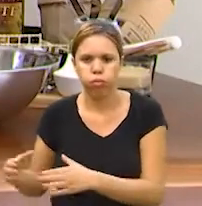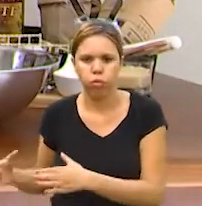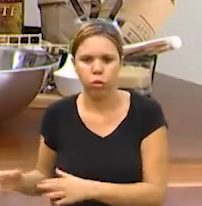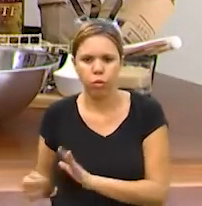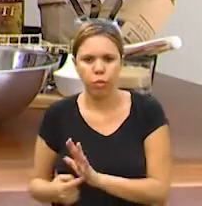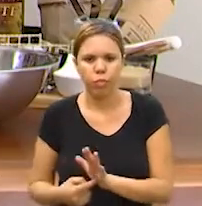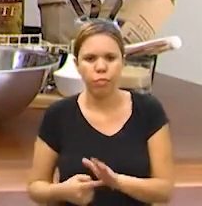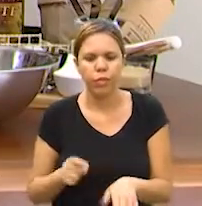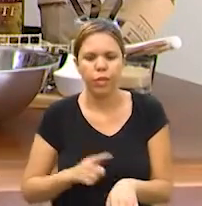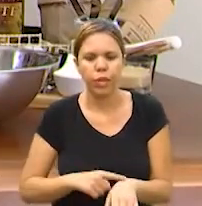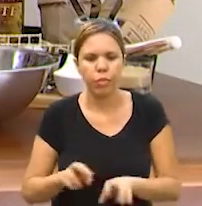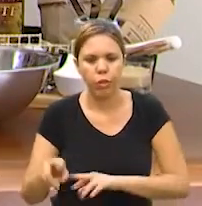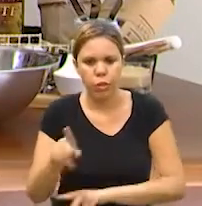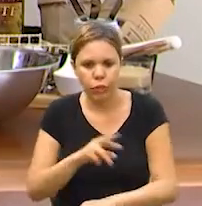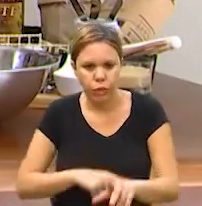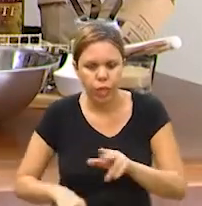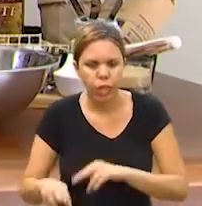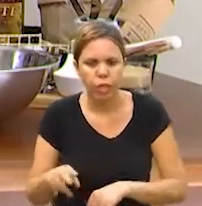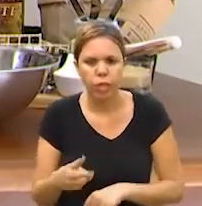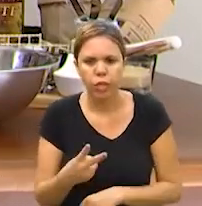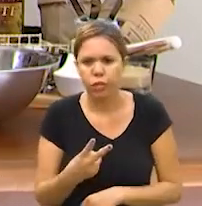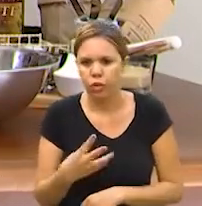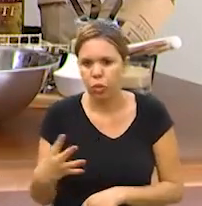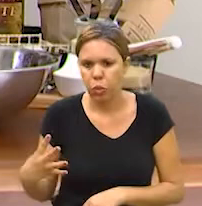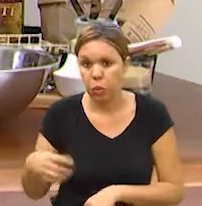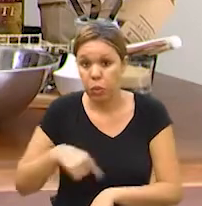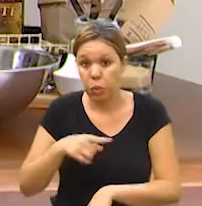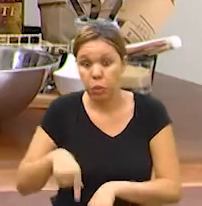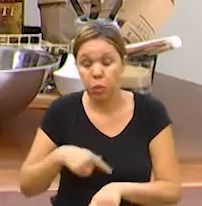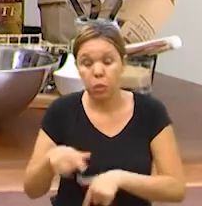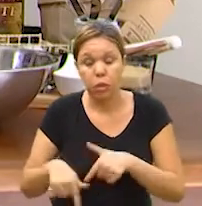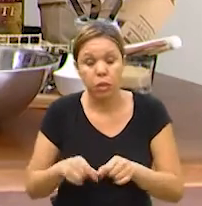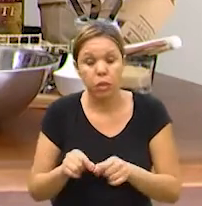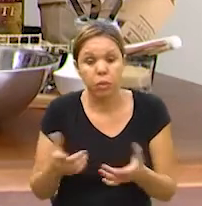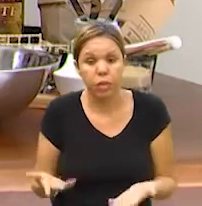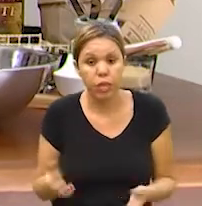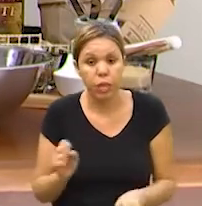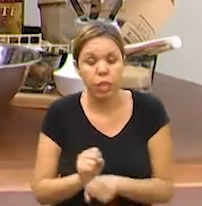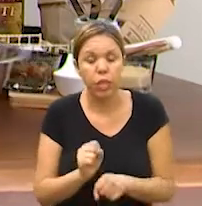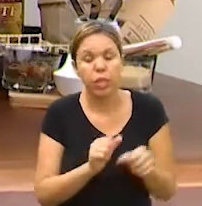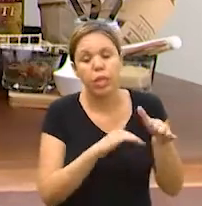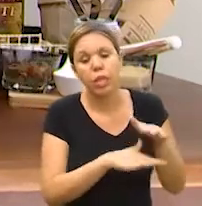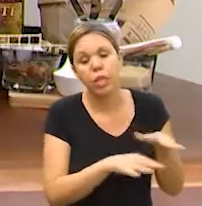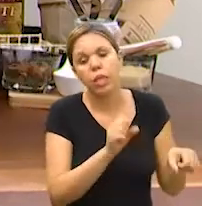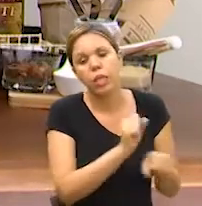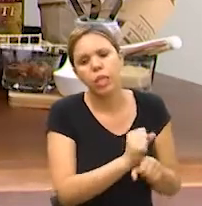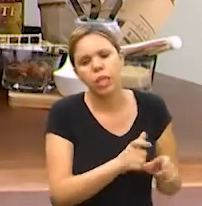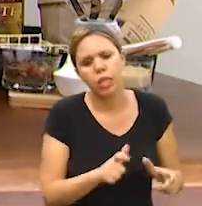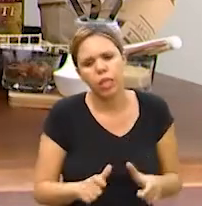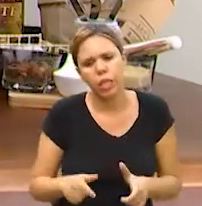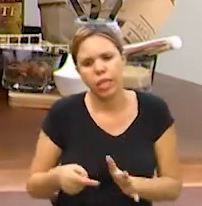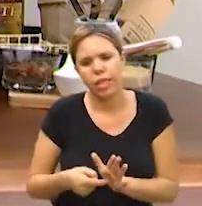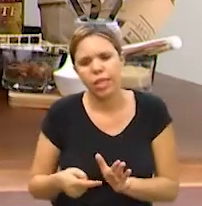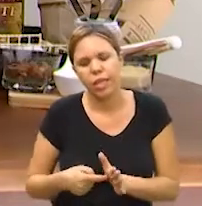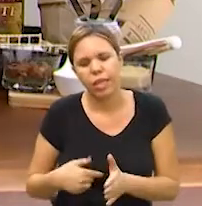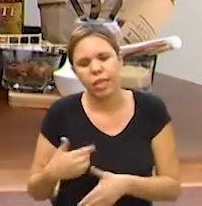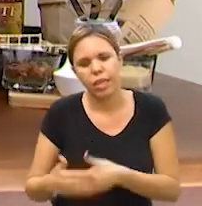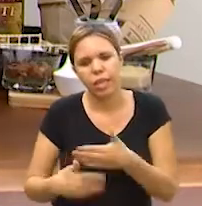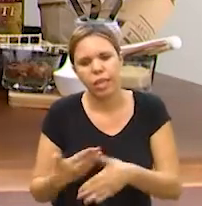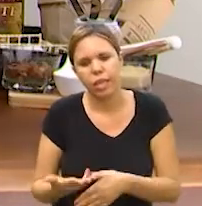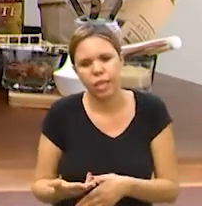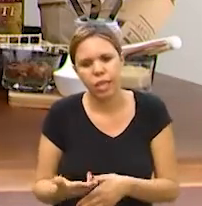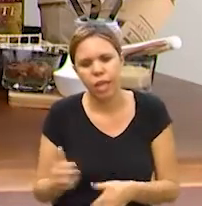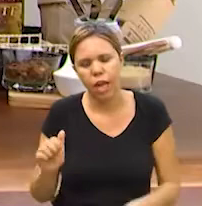gente já adiantou, é um pão de 24 horas e ela deixou aqui separado para a gente o processo